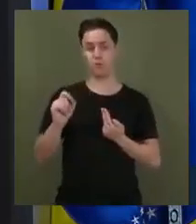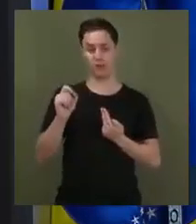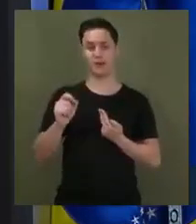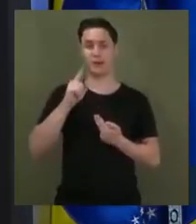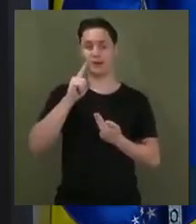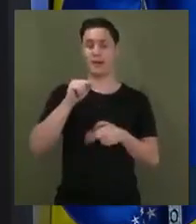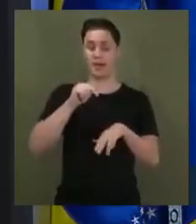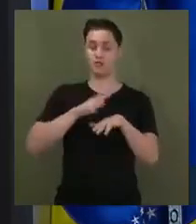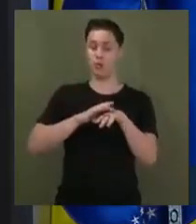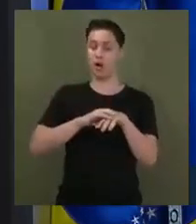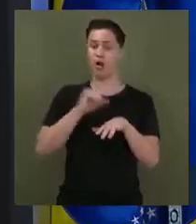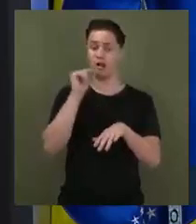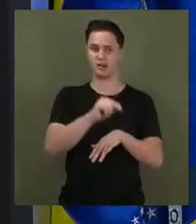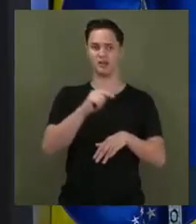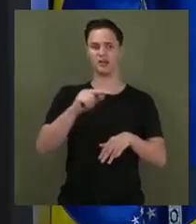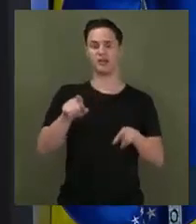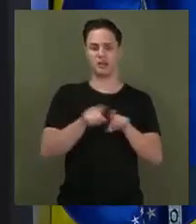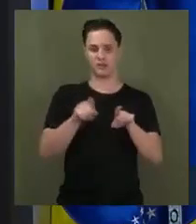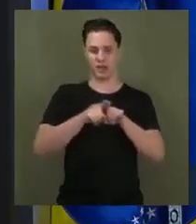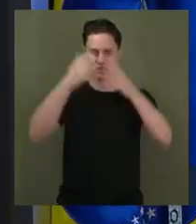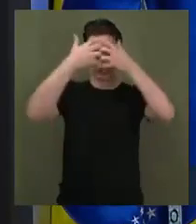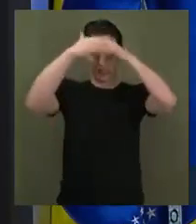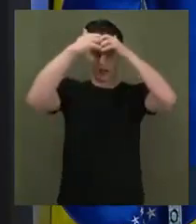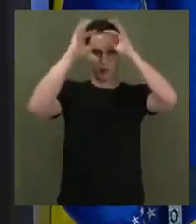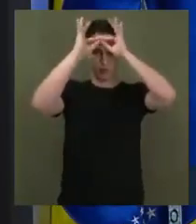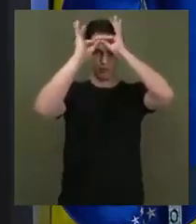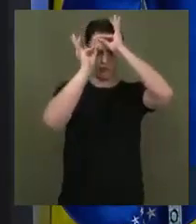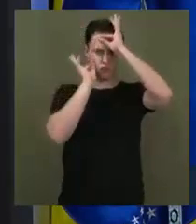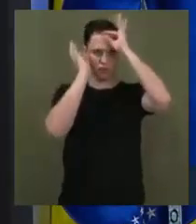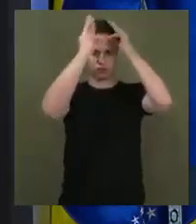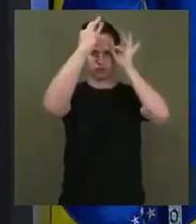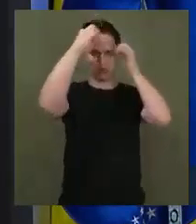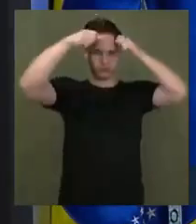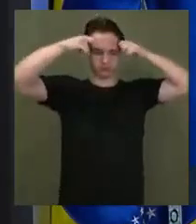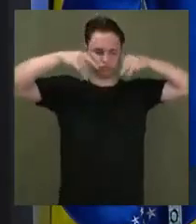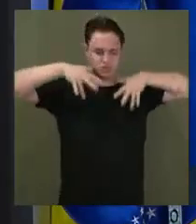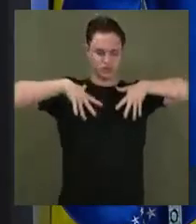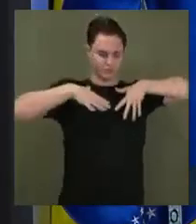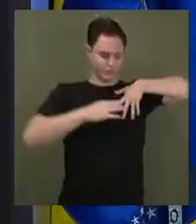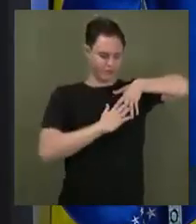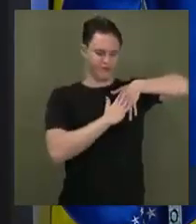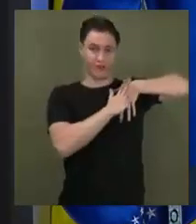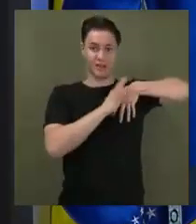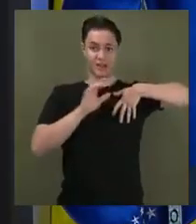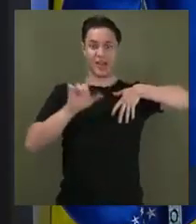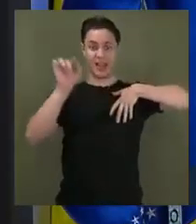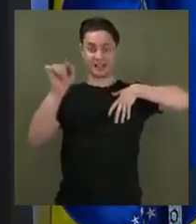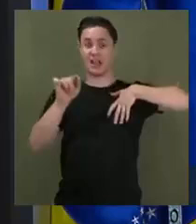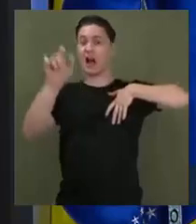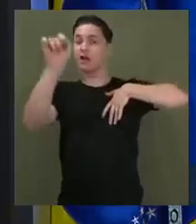histopatológica, inflamações dos vasos cerebrais. Esses pontos azuis são os linfócitos